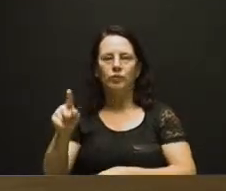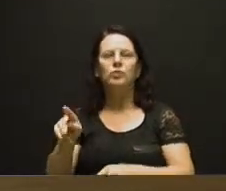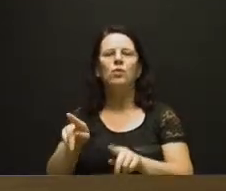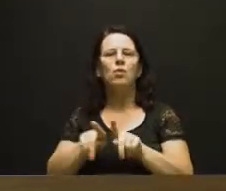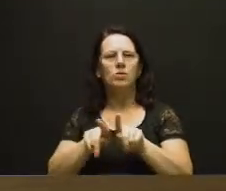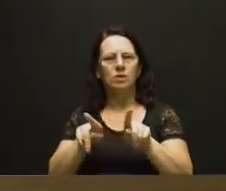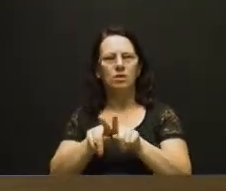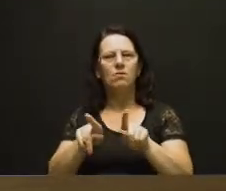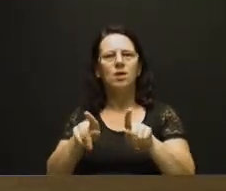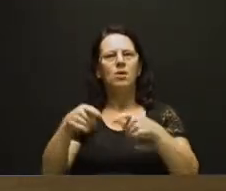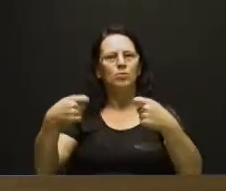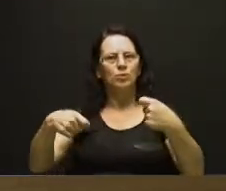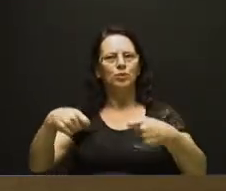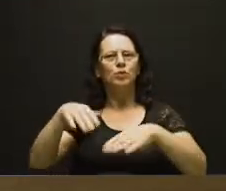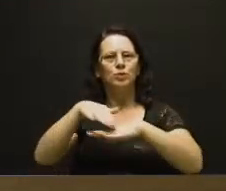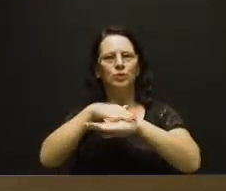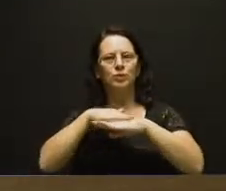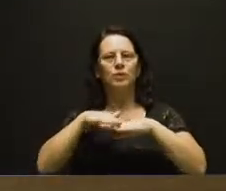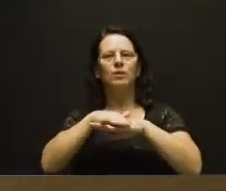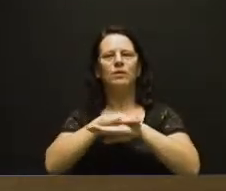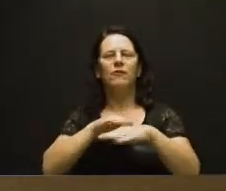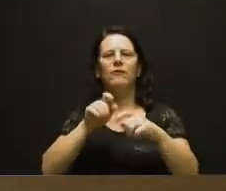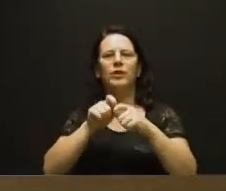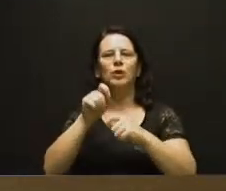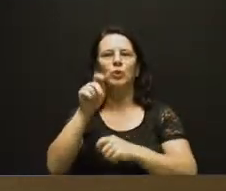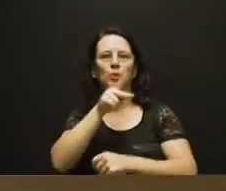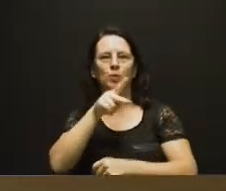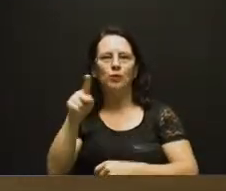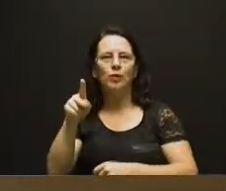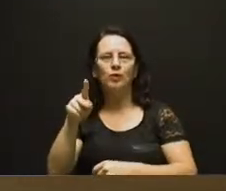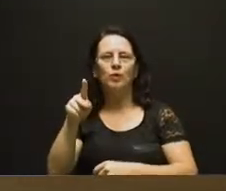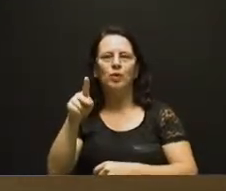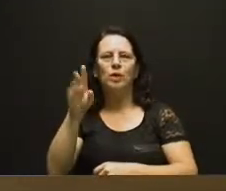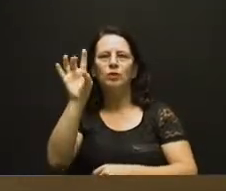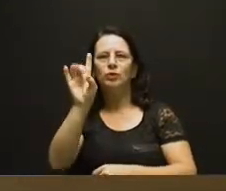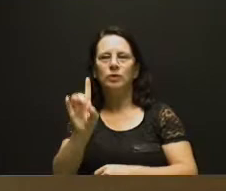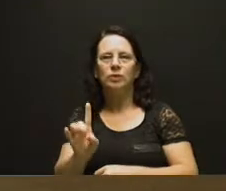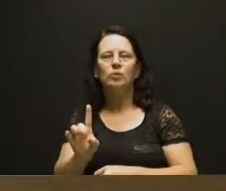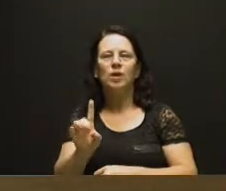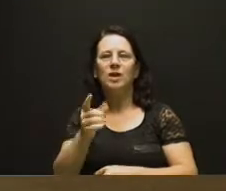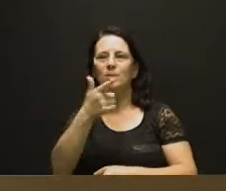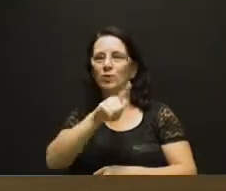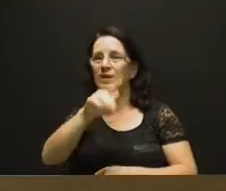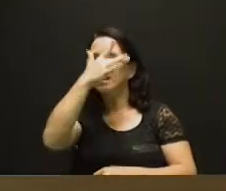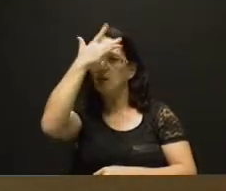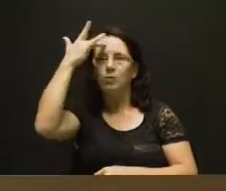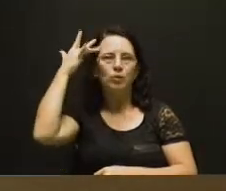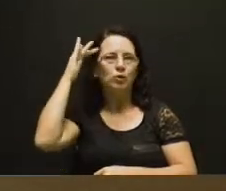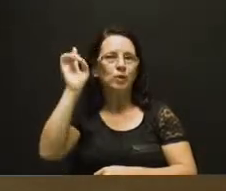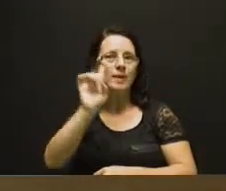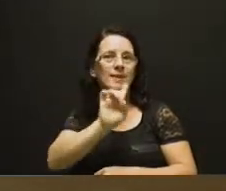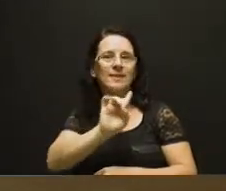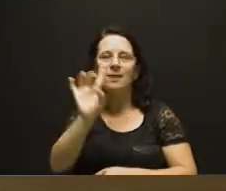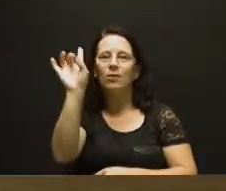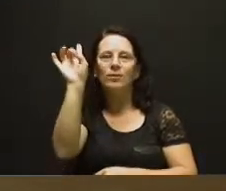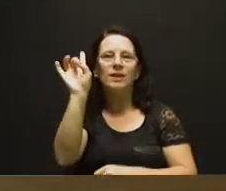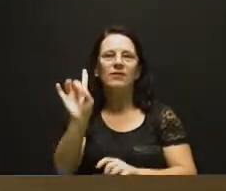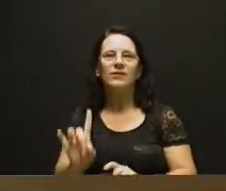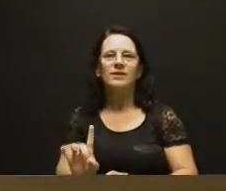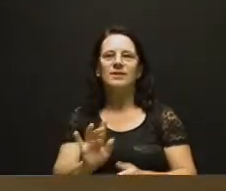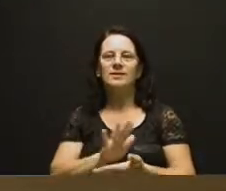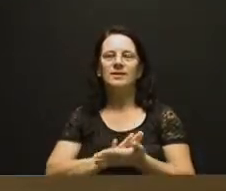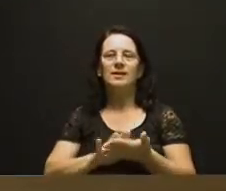discussão feita pelo professor pelo orientador para aquelas pessoas que não são pessoas com deficiência para que encarem